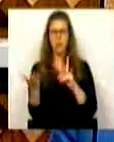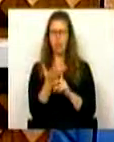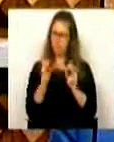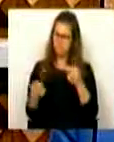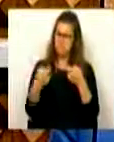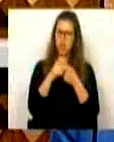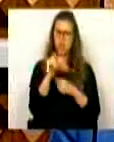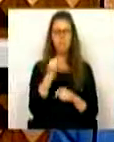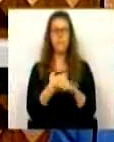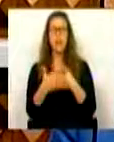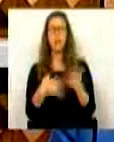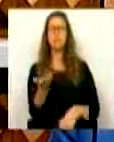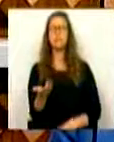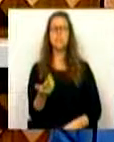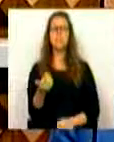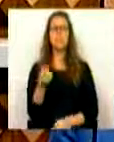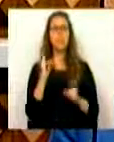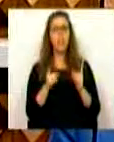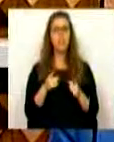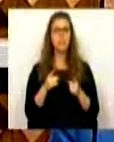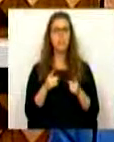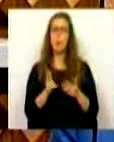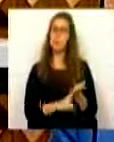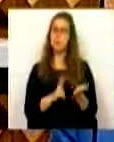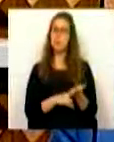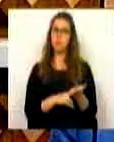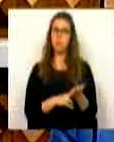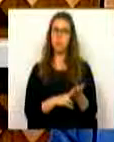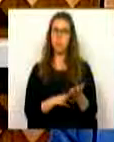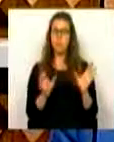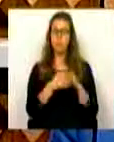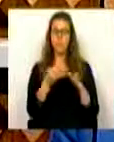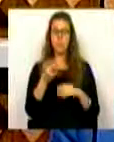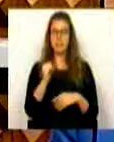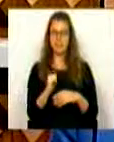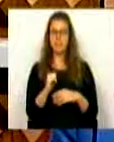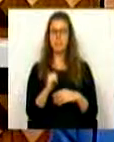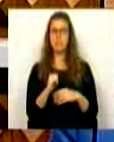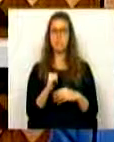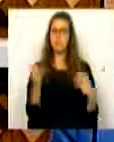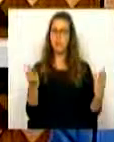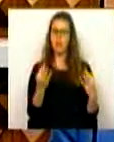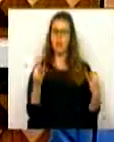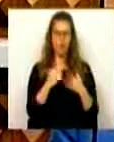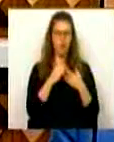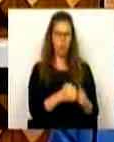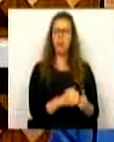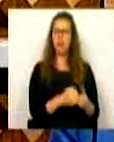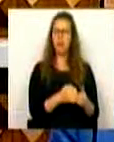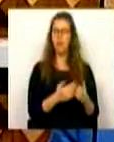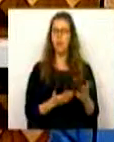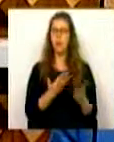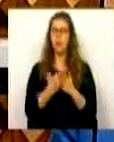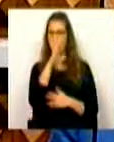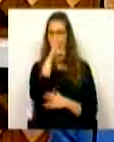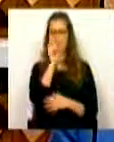adequado e eficaz. Estas são as razões porque o Grupo Parlamentar do Partido Socialista acompanha a